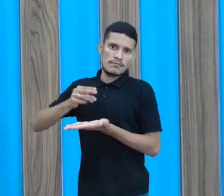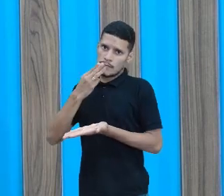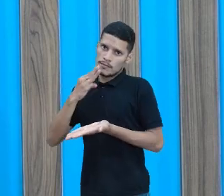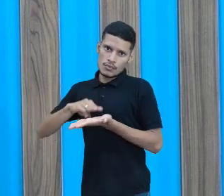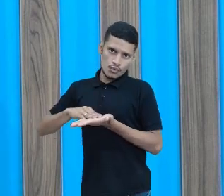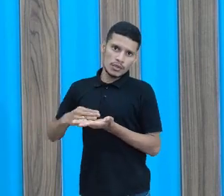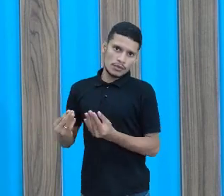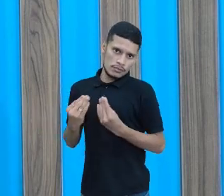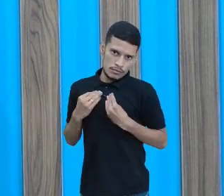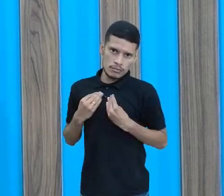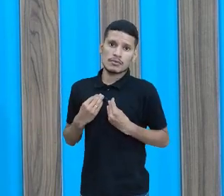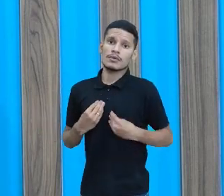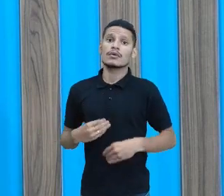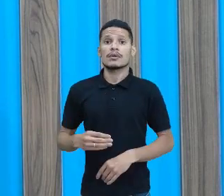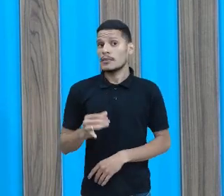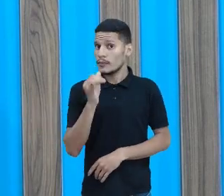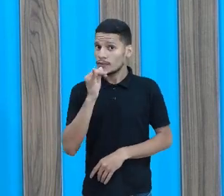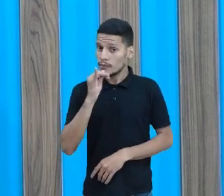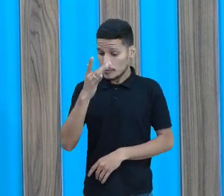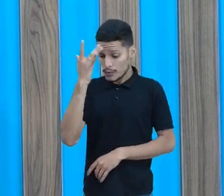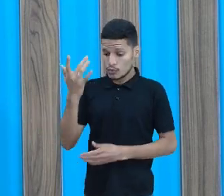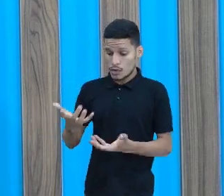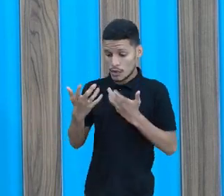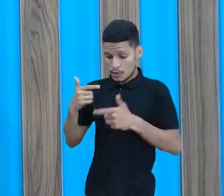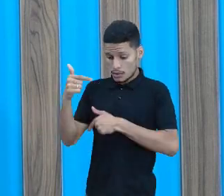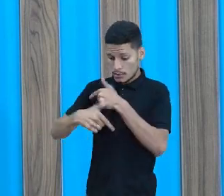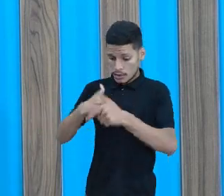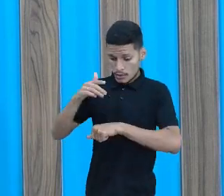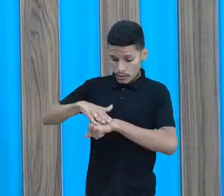por escolha pessoal de trabalhar por sua conta própria,